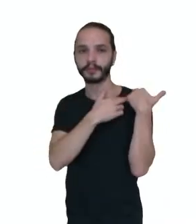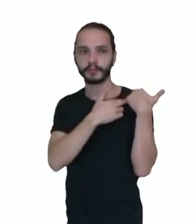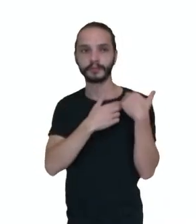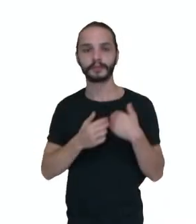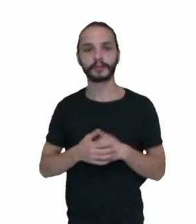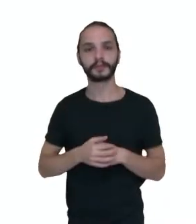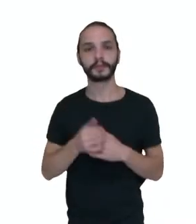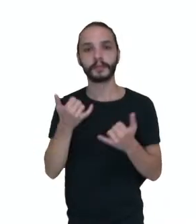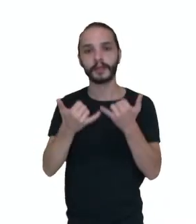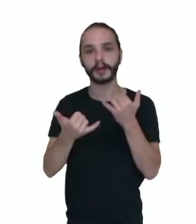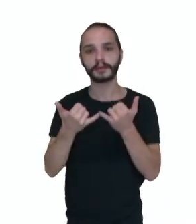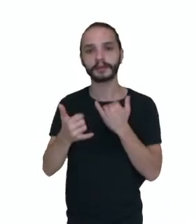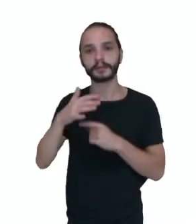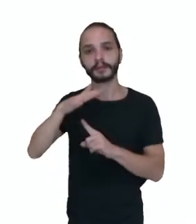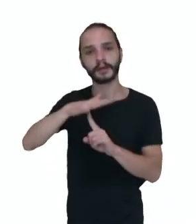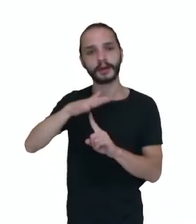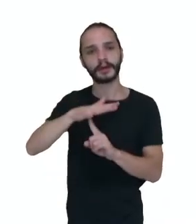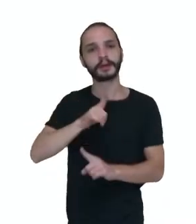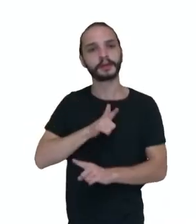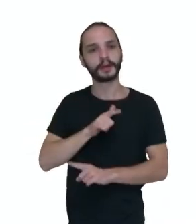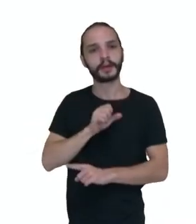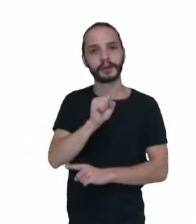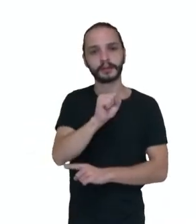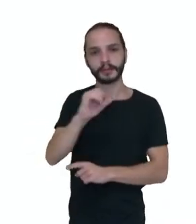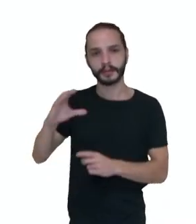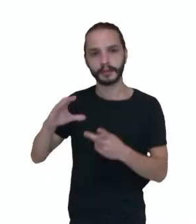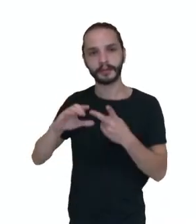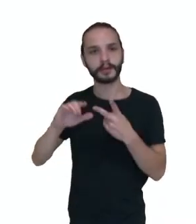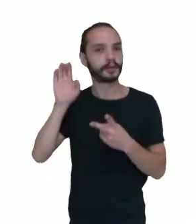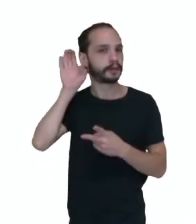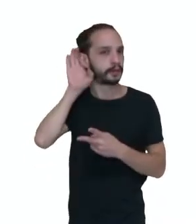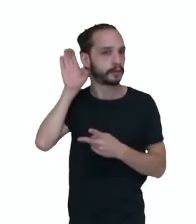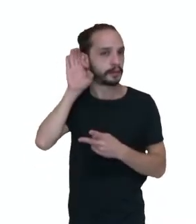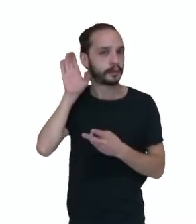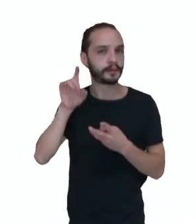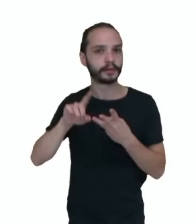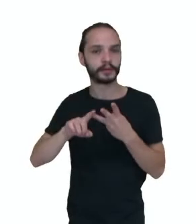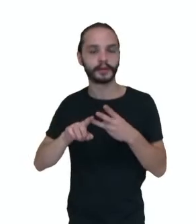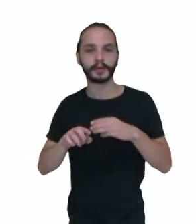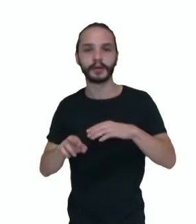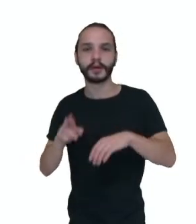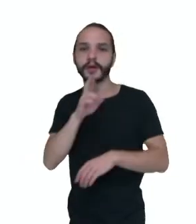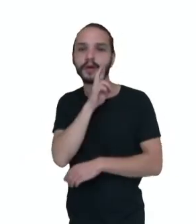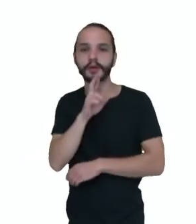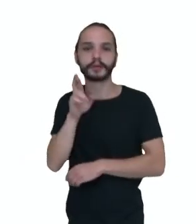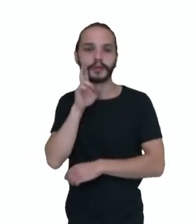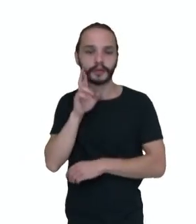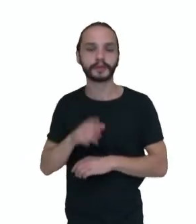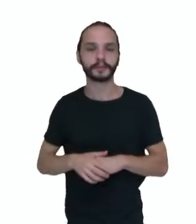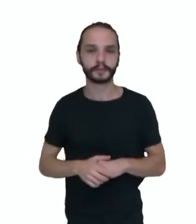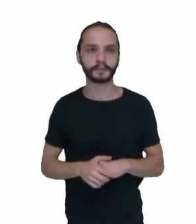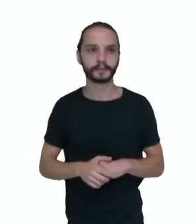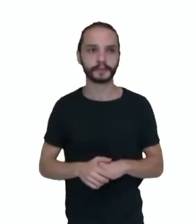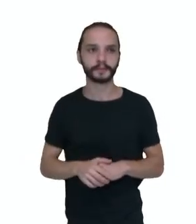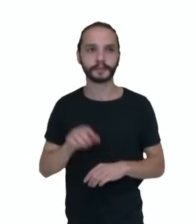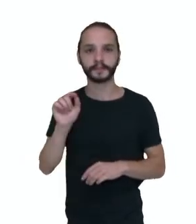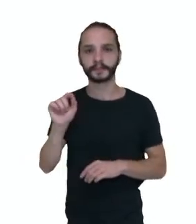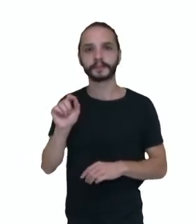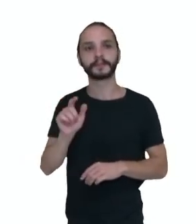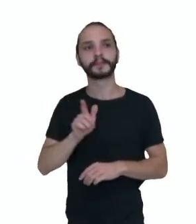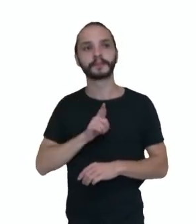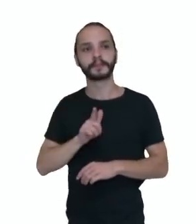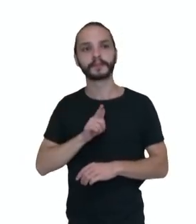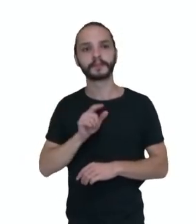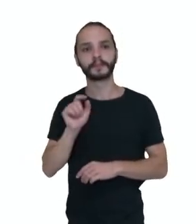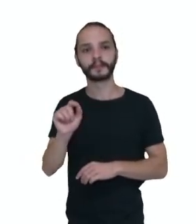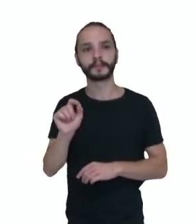Paraná, nós vamos ter Santa Catarina, Mato Grosso e Rondônia. Então, o que nós temos aqui na análise do